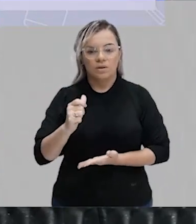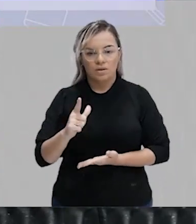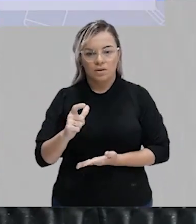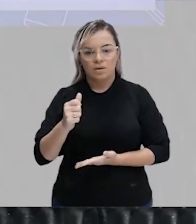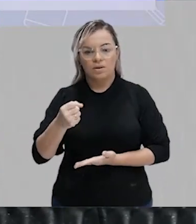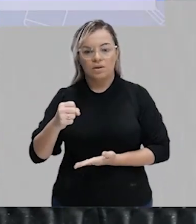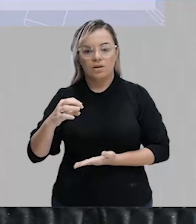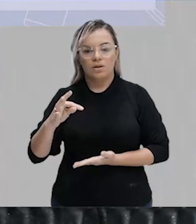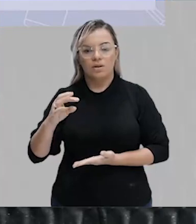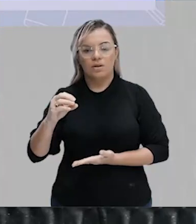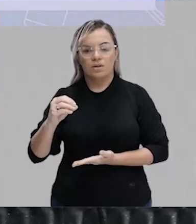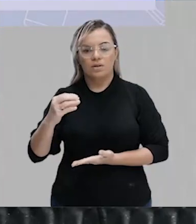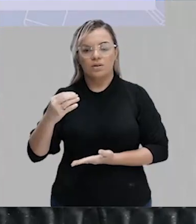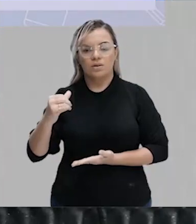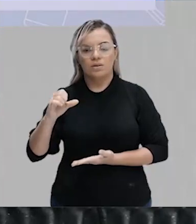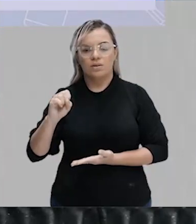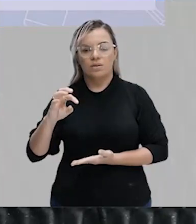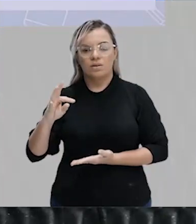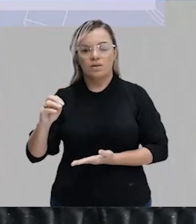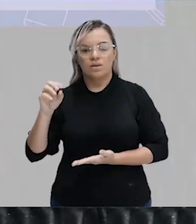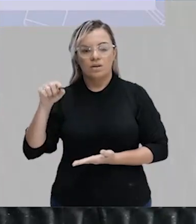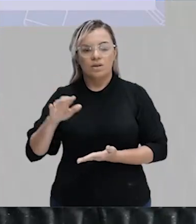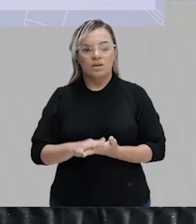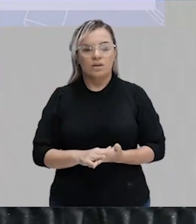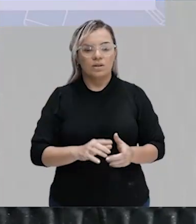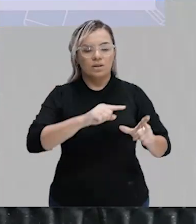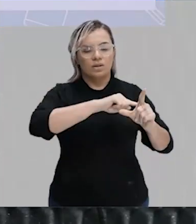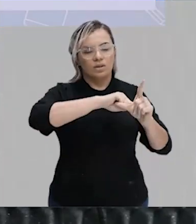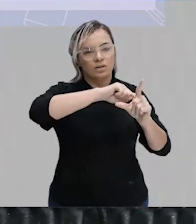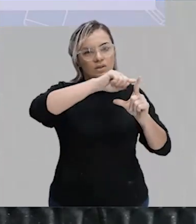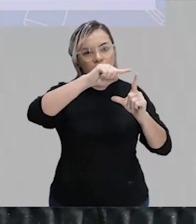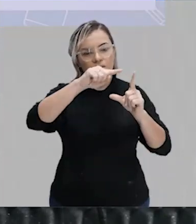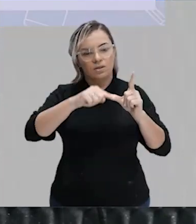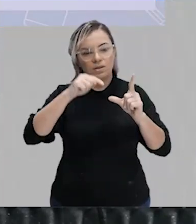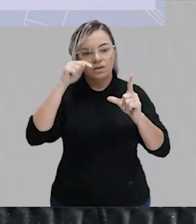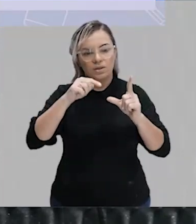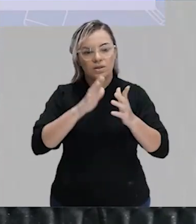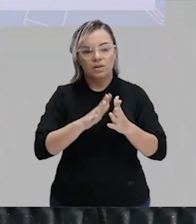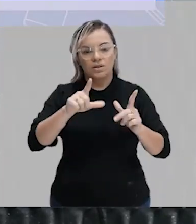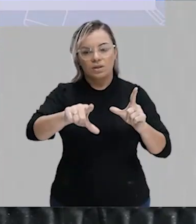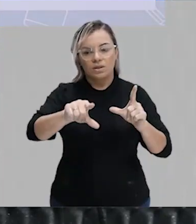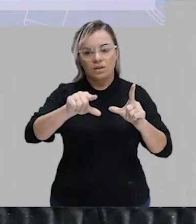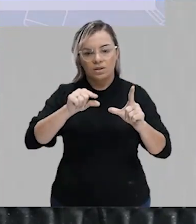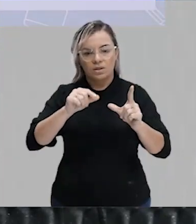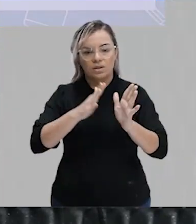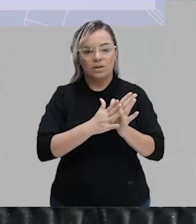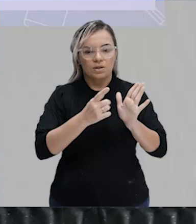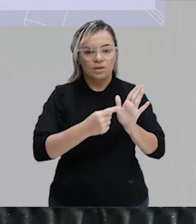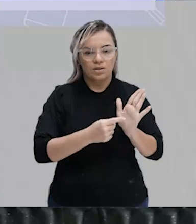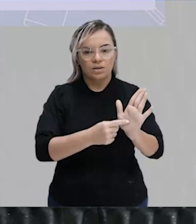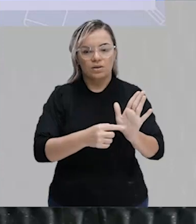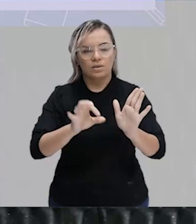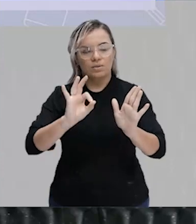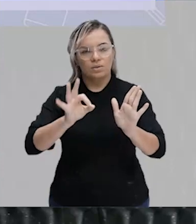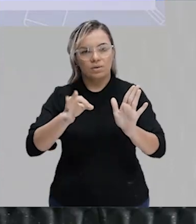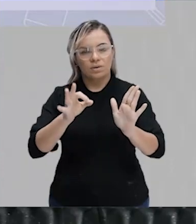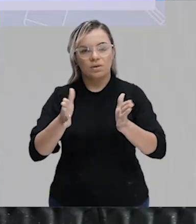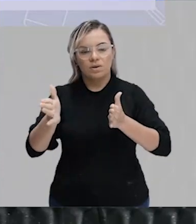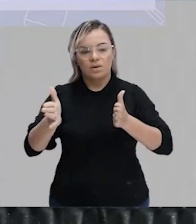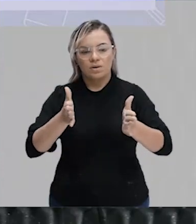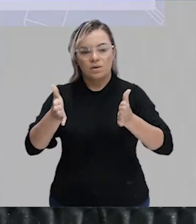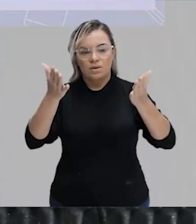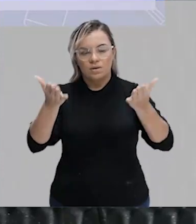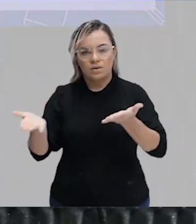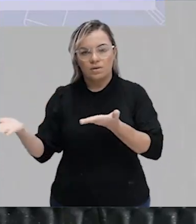blastocisto. Entre as alternativas a seguir, marque aquela que apresenta corretamente o nome